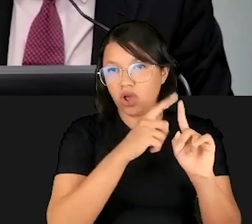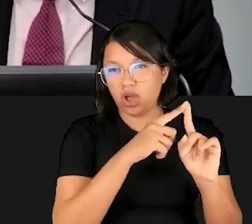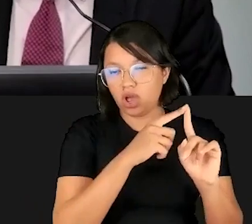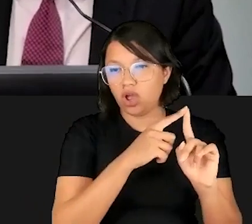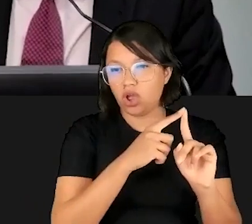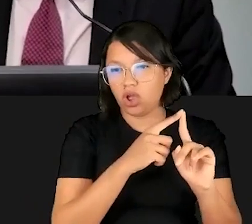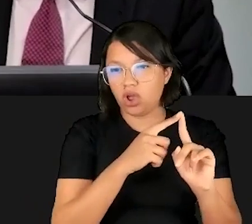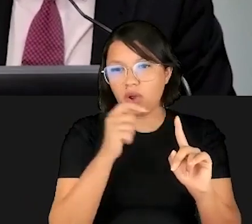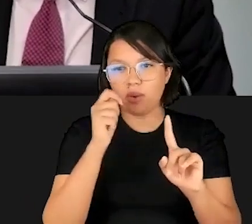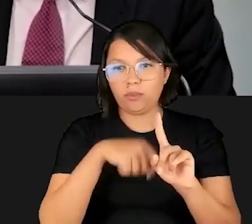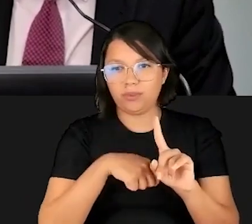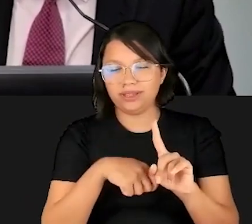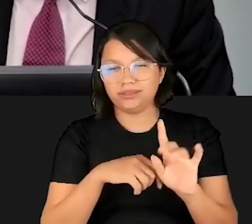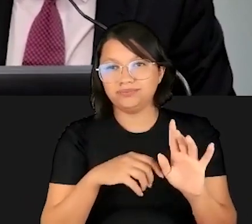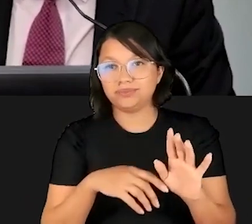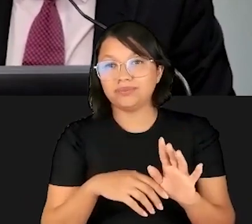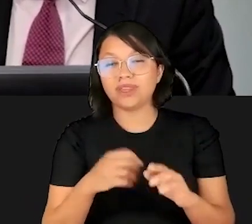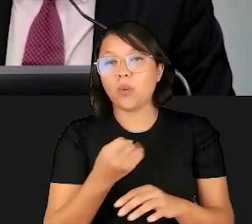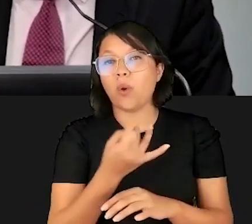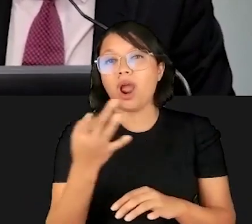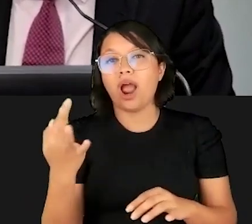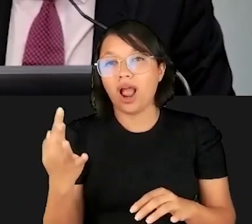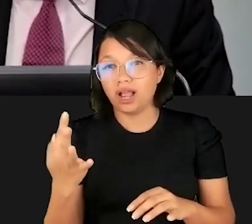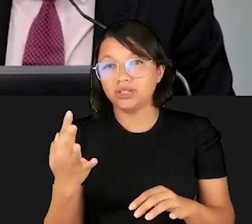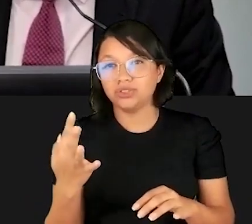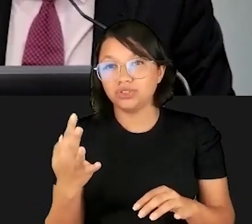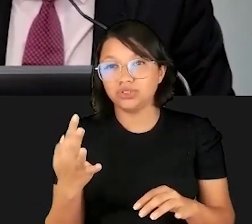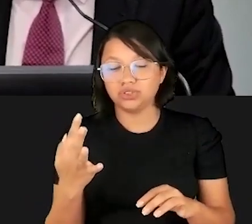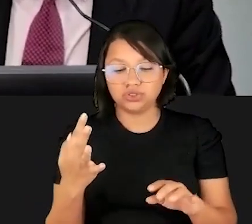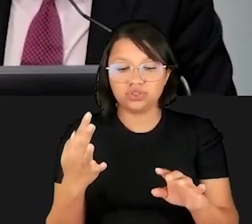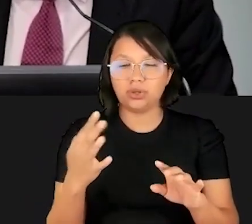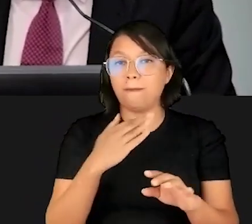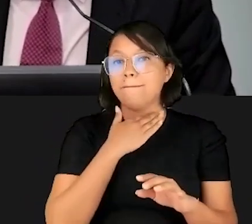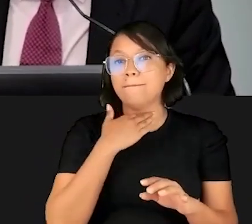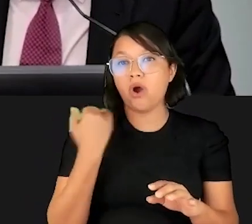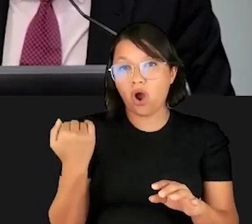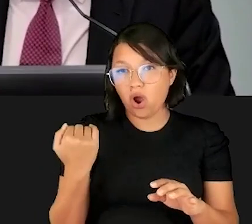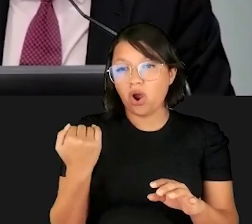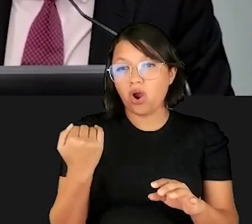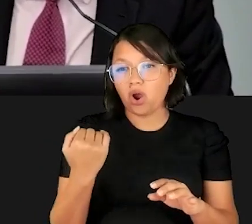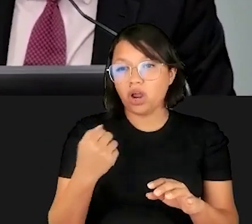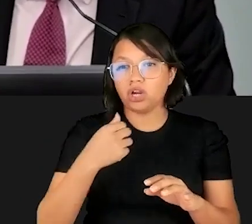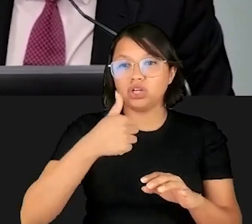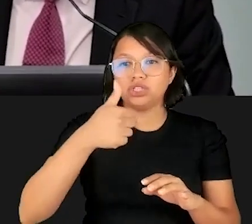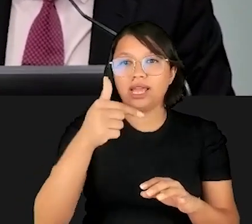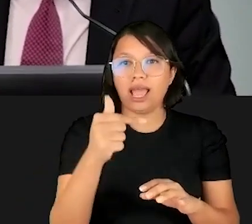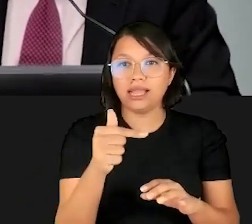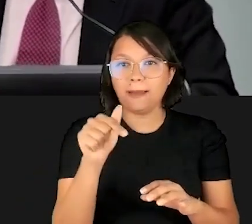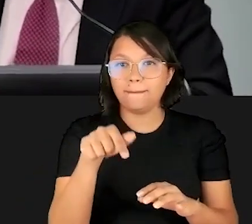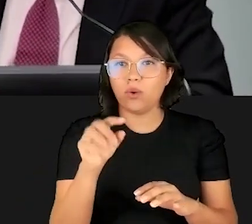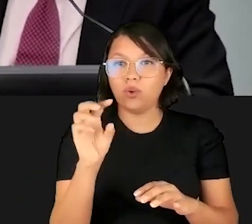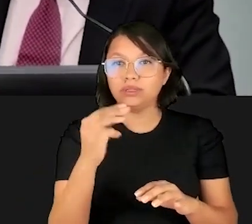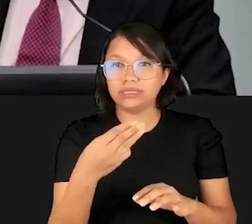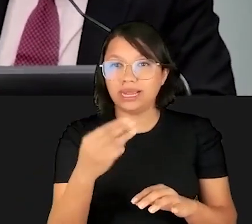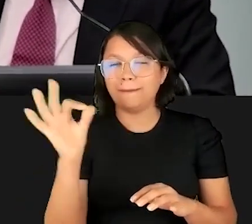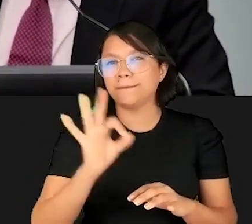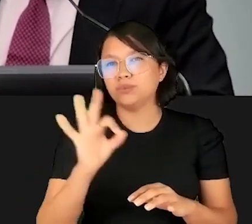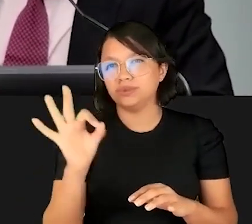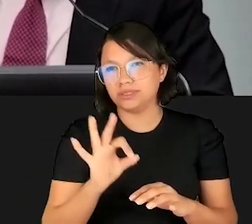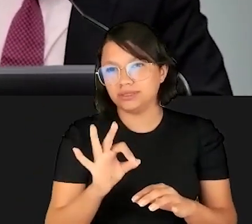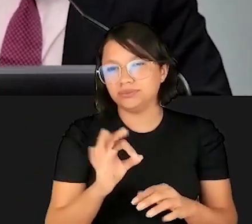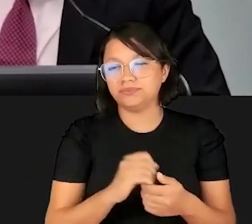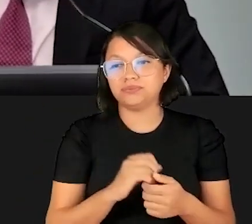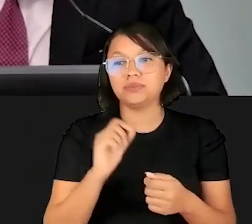20%. Quer dizer, de 5 pacientes que operarem, 1 vai morrer de complicações cirúrgicas, não do câncer. Se você fizer a